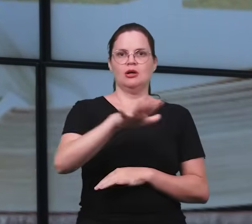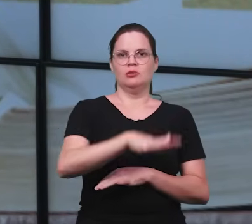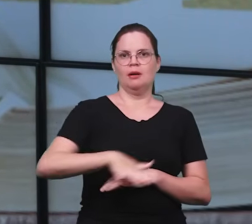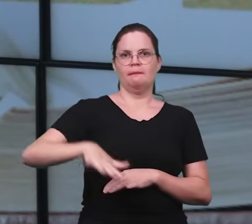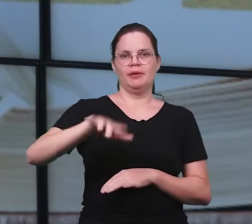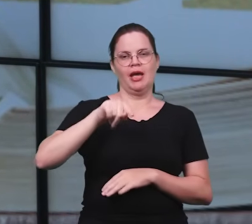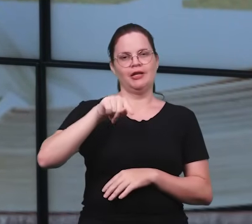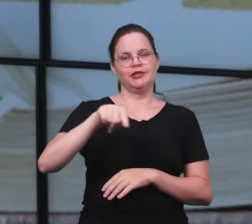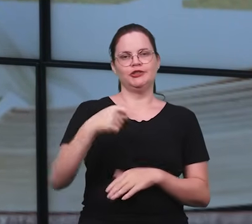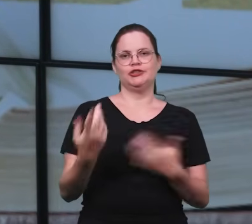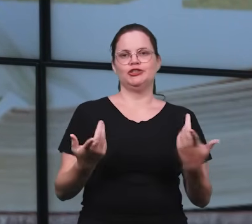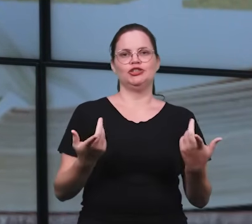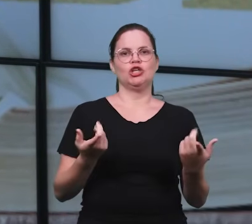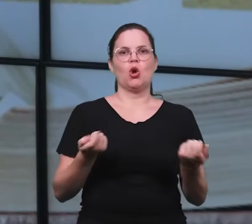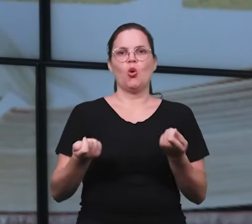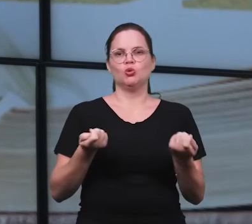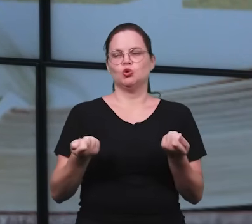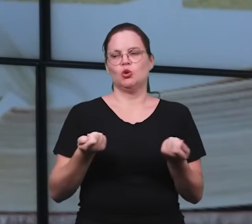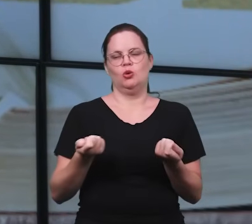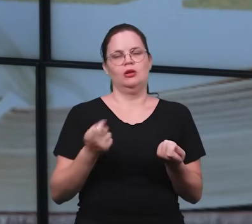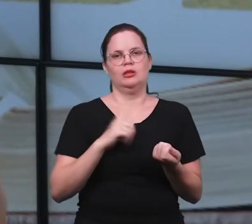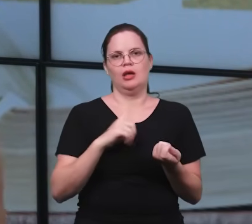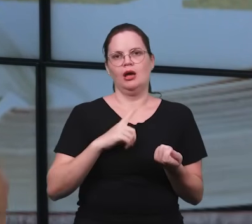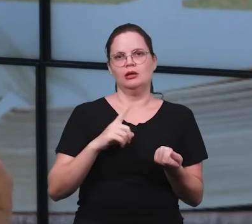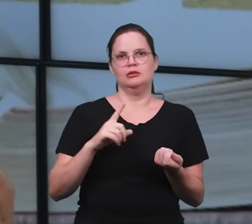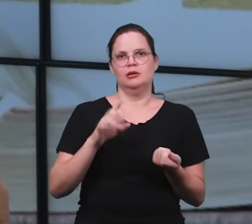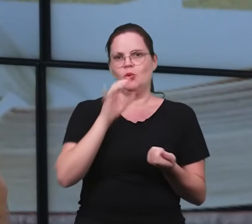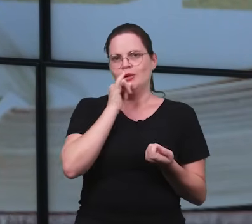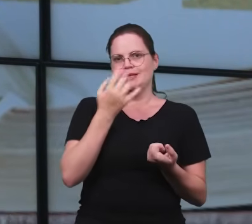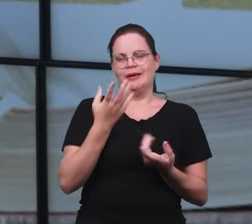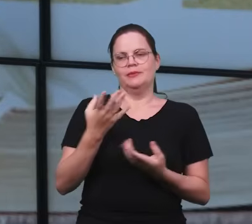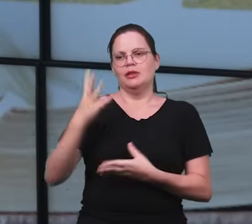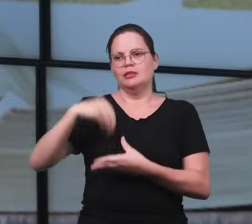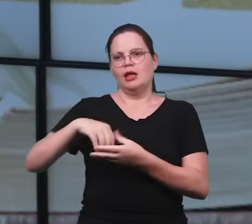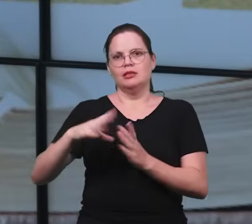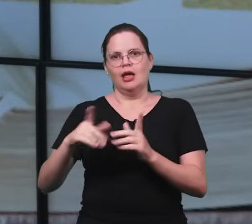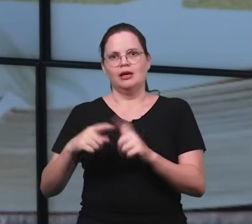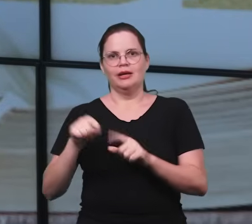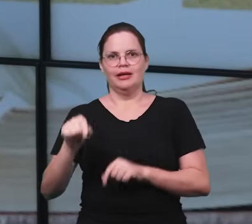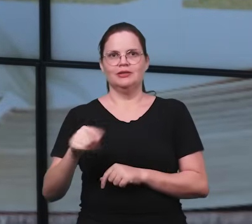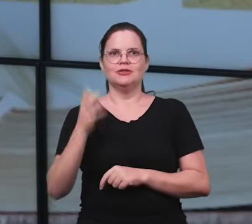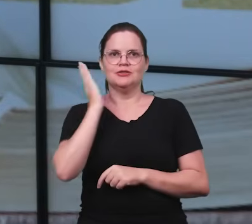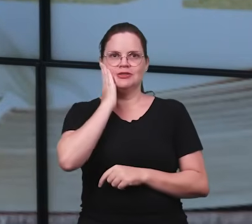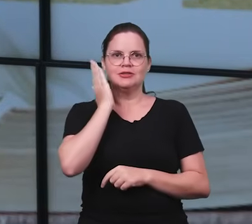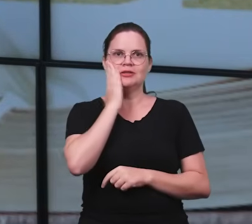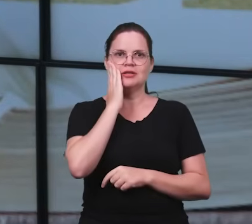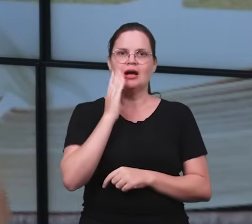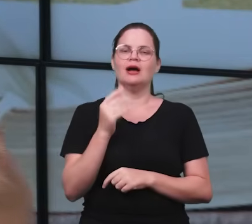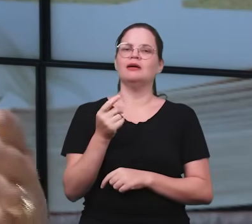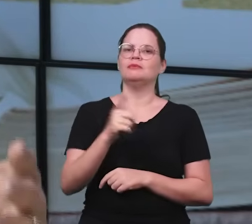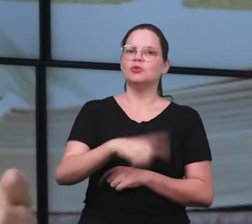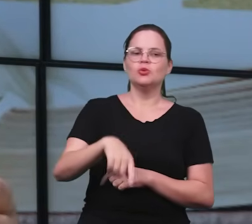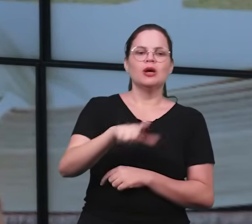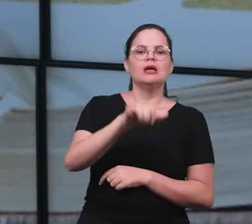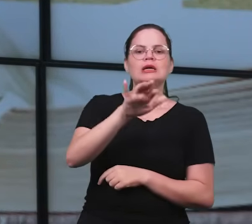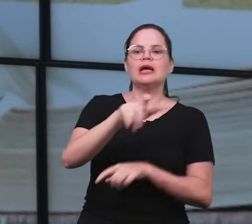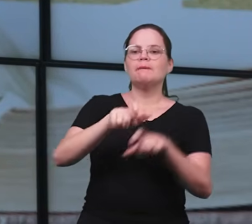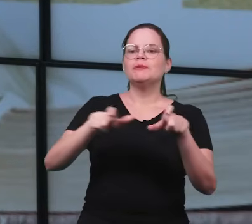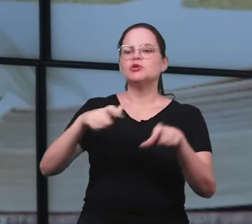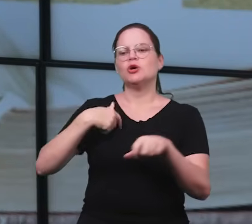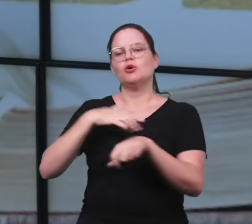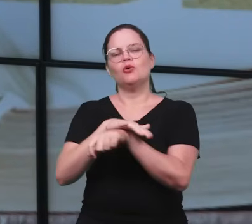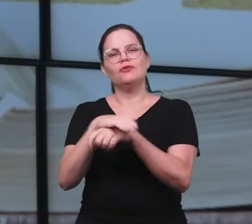controlado. Por que eu falo assim, um ambiente controlado? Porque dentro da igreja, nós sabemos com quem nós estamos ali